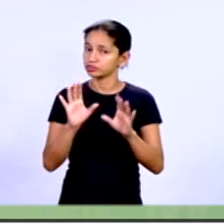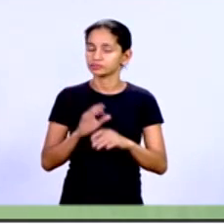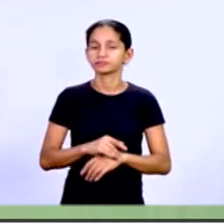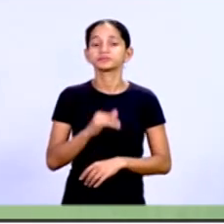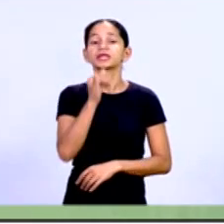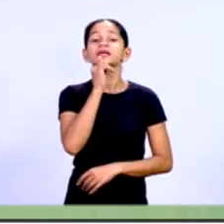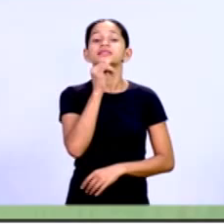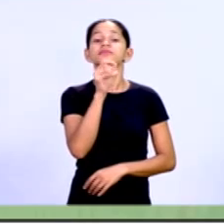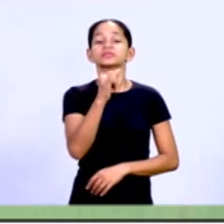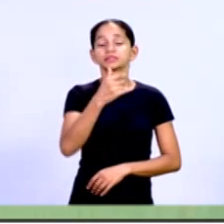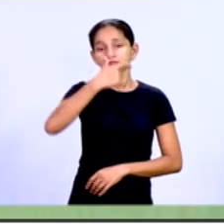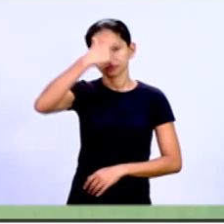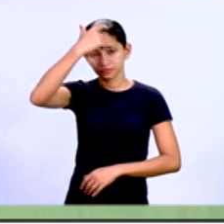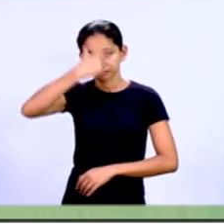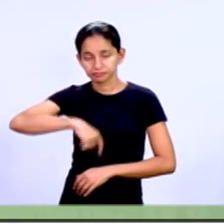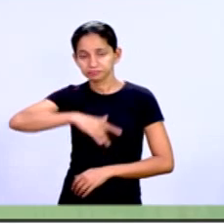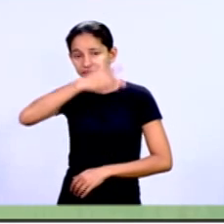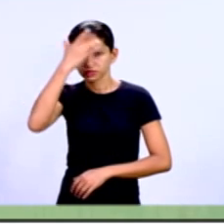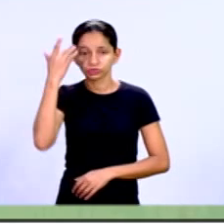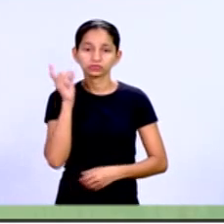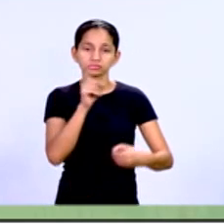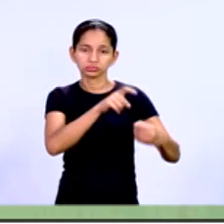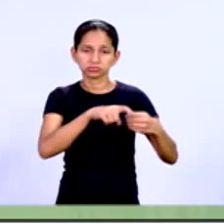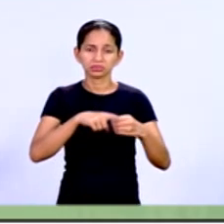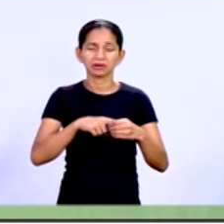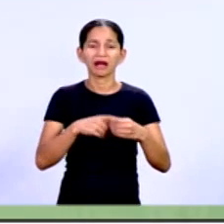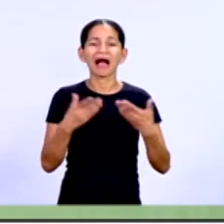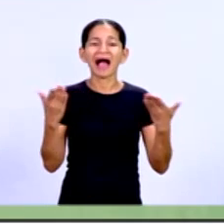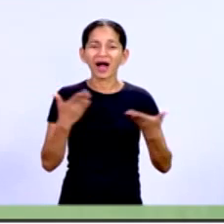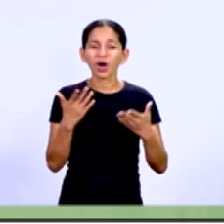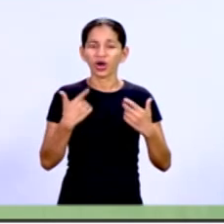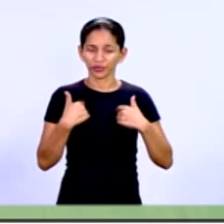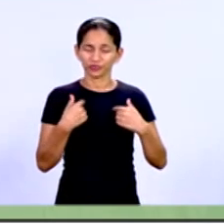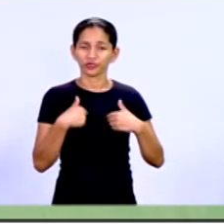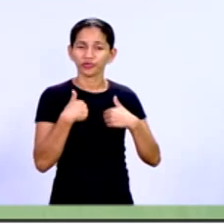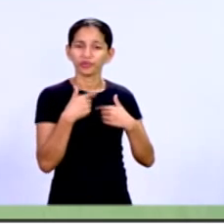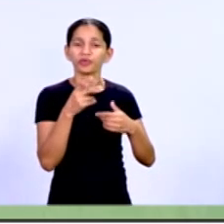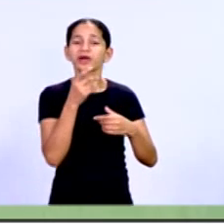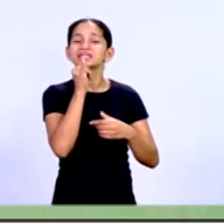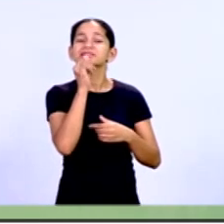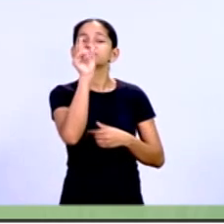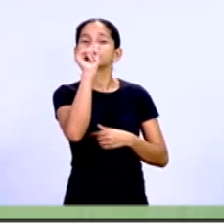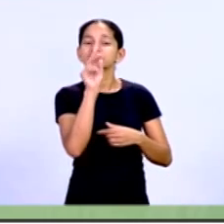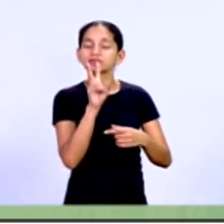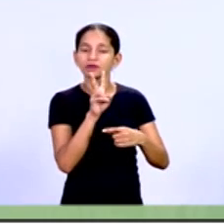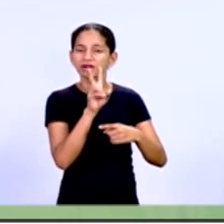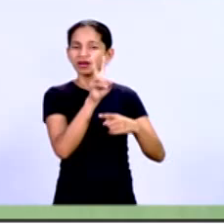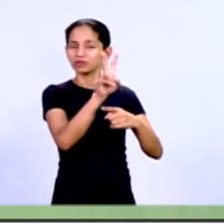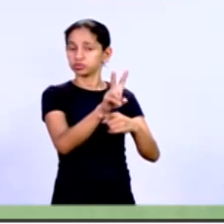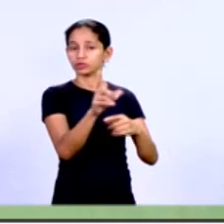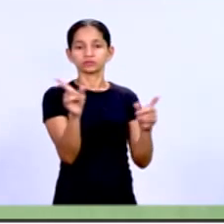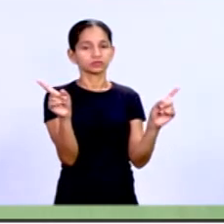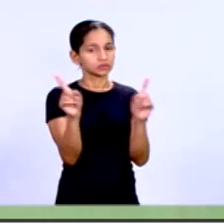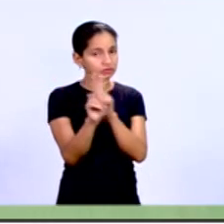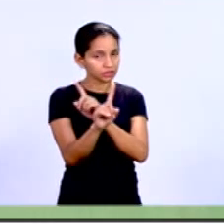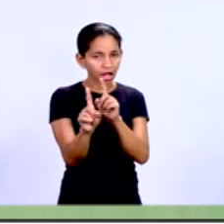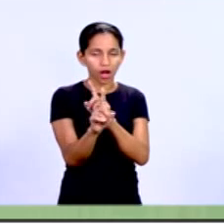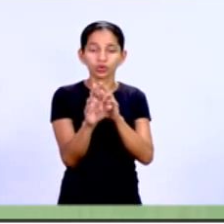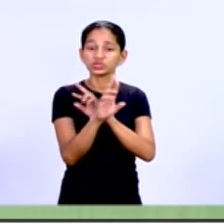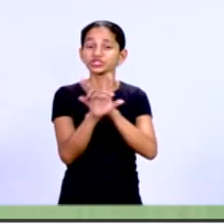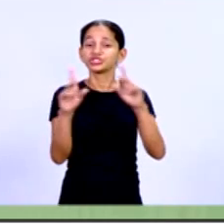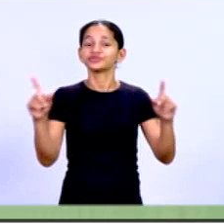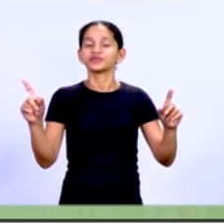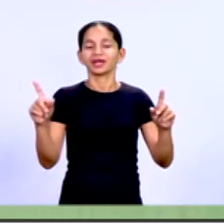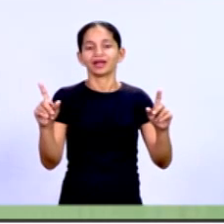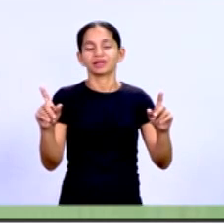quando o acionista adquire um título, não é que ele emprestou o dinheiro para a empresa. Então, como não figura com